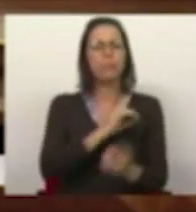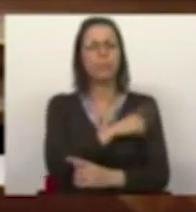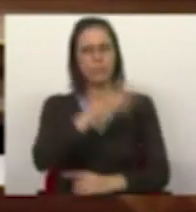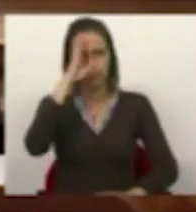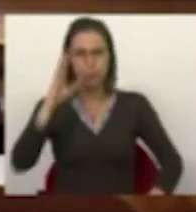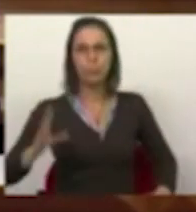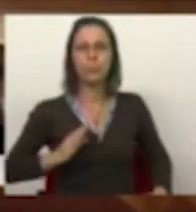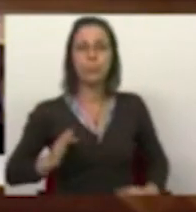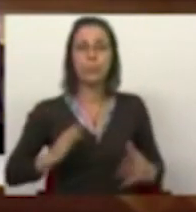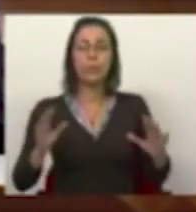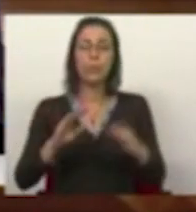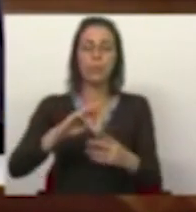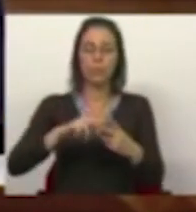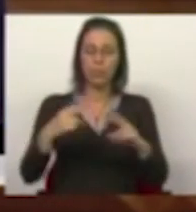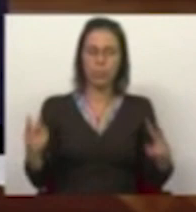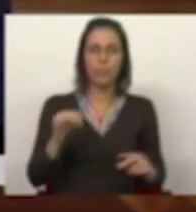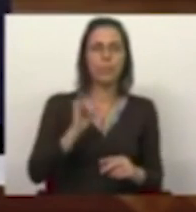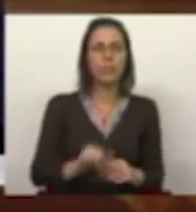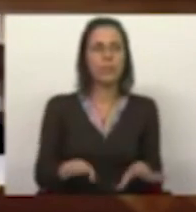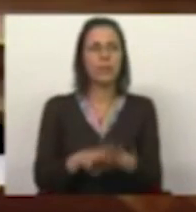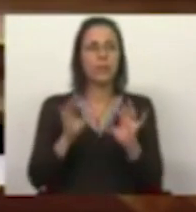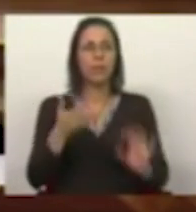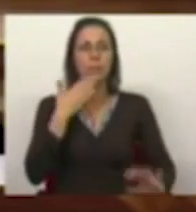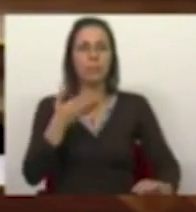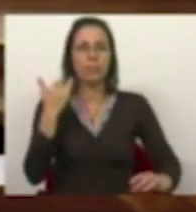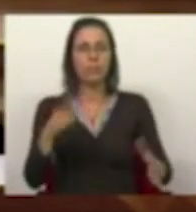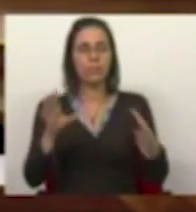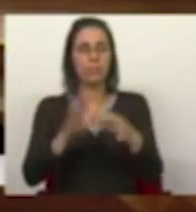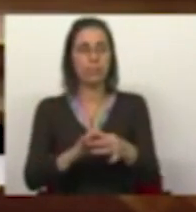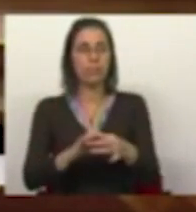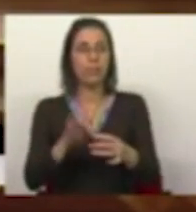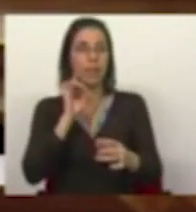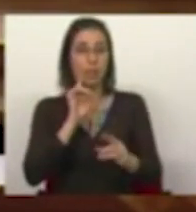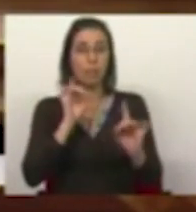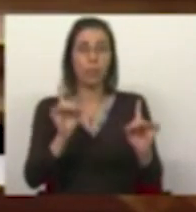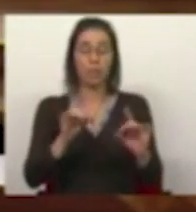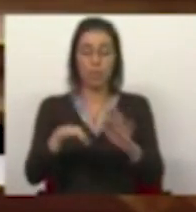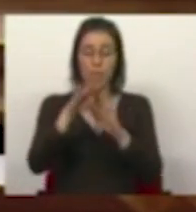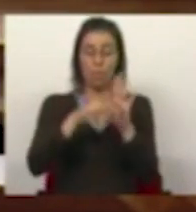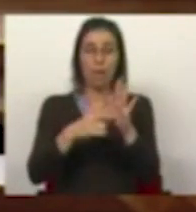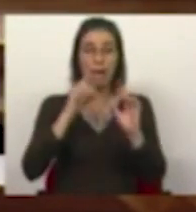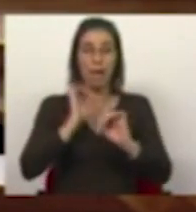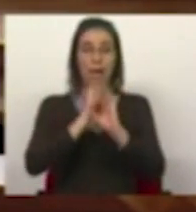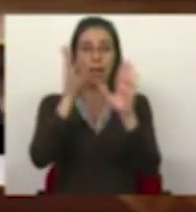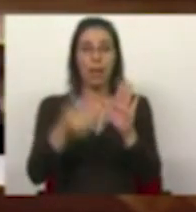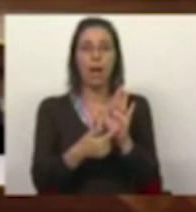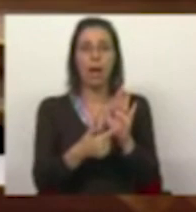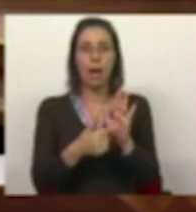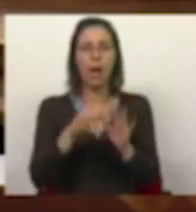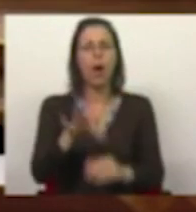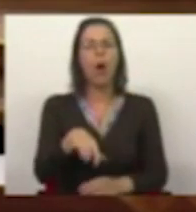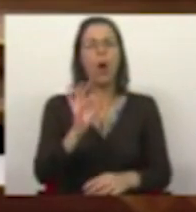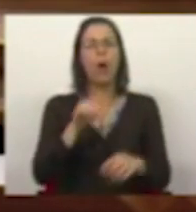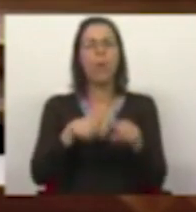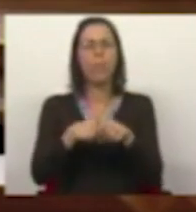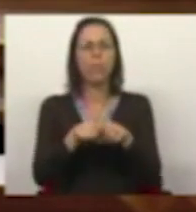forças armadas, poder local, a par das omissões em matéria relevantes. Onde o programa é claro, é nas opções